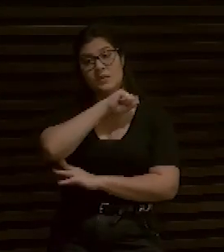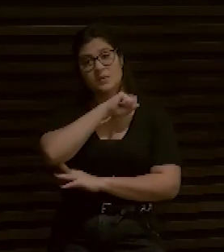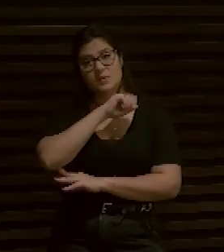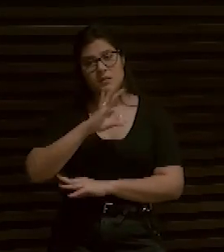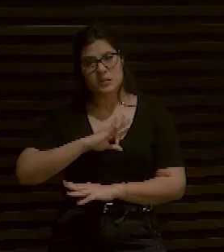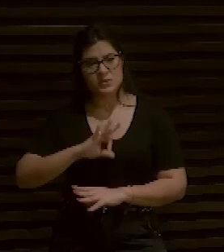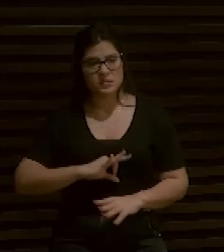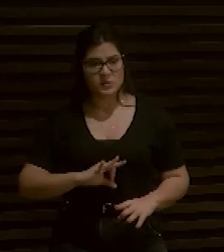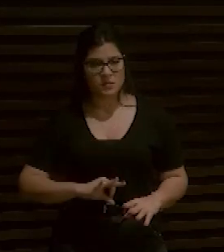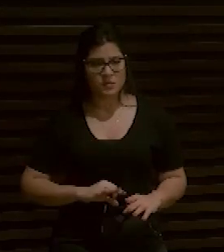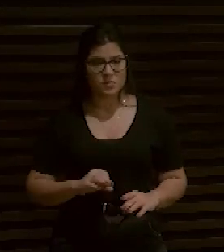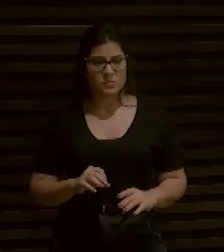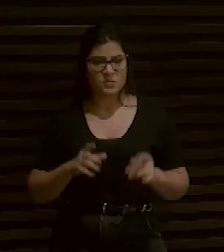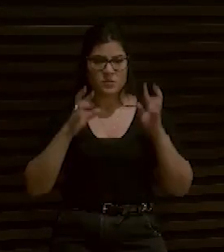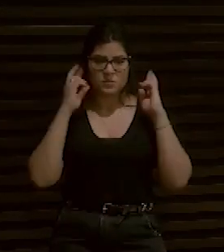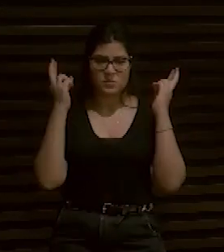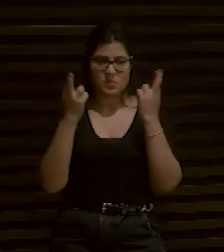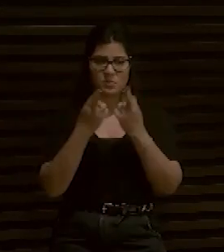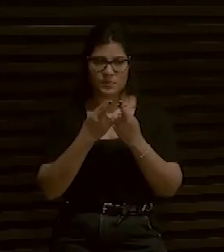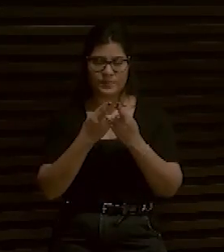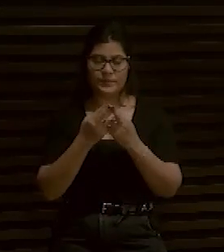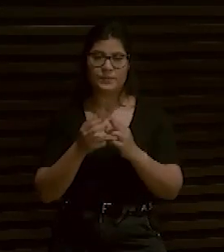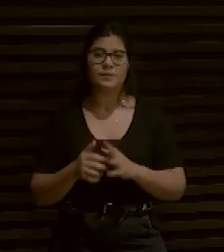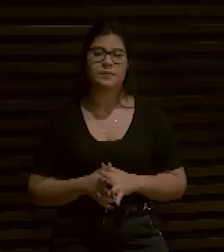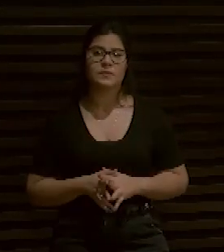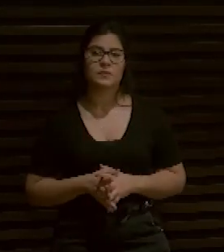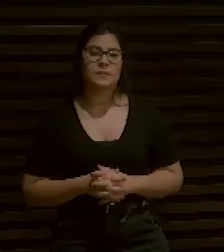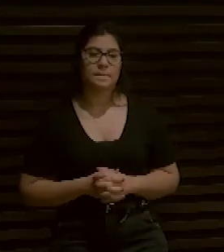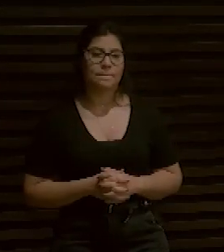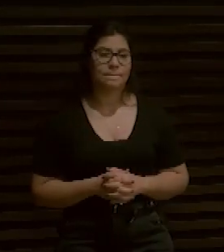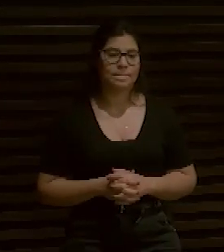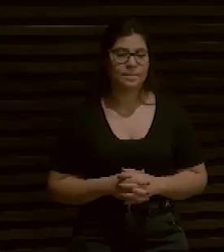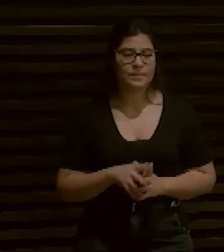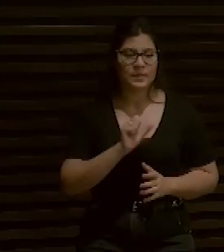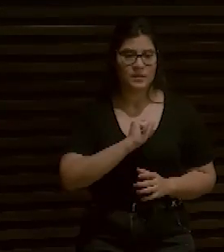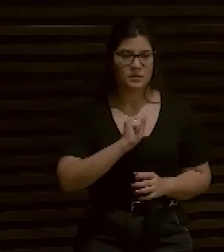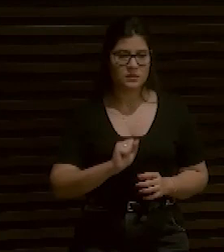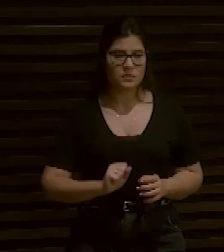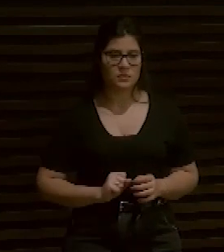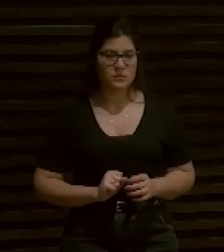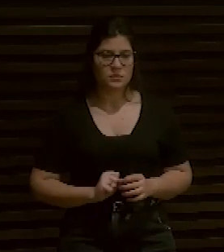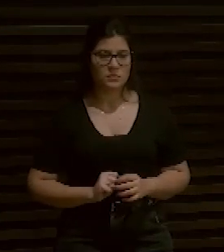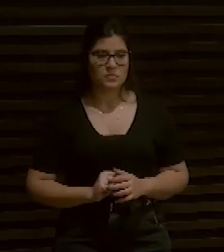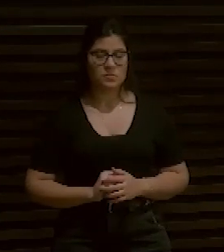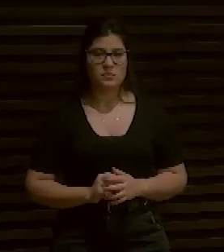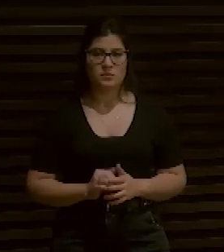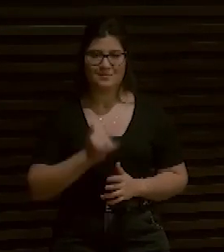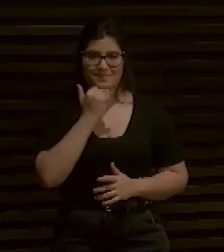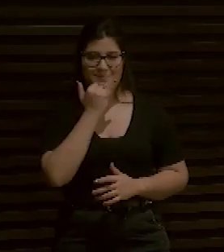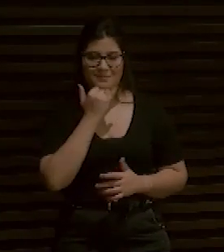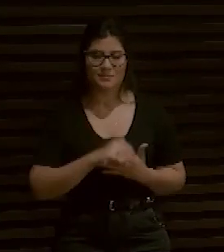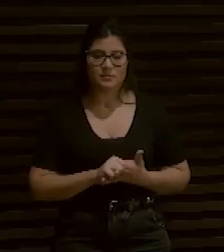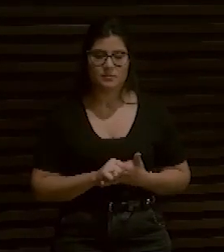vocês, pessoal, todo mundo aqui na frente. Vai ficar meio apertadinho, mas a gente consegue. Todo mundo. Todo mundo